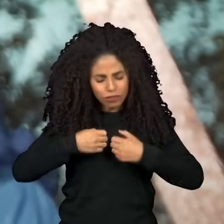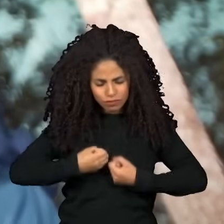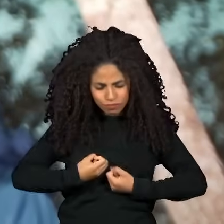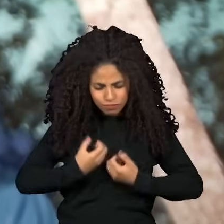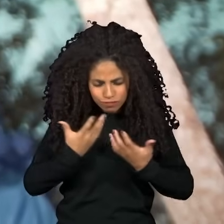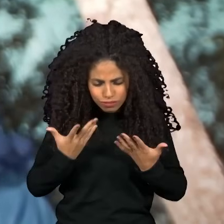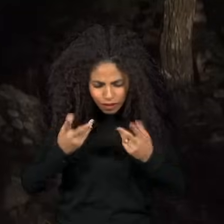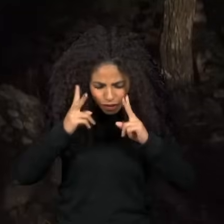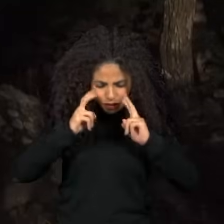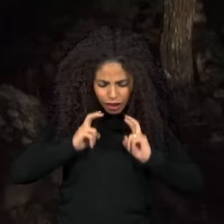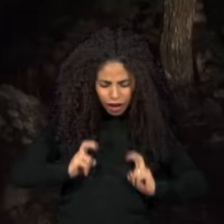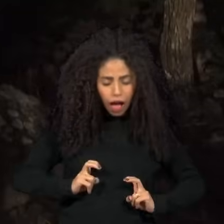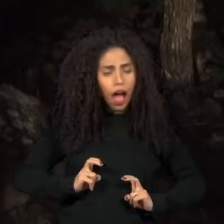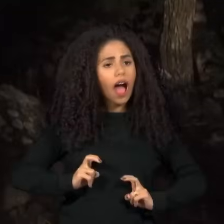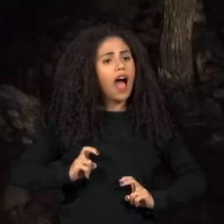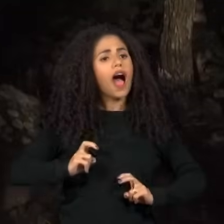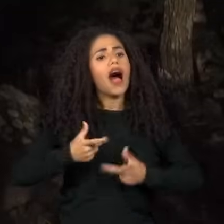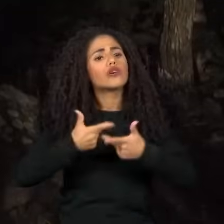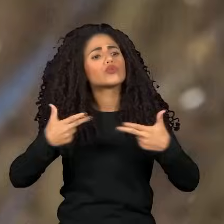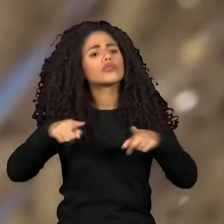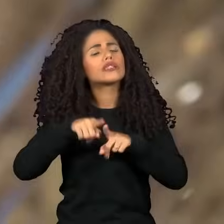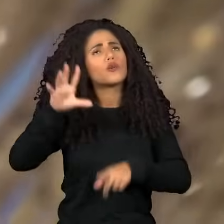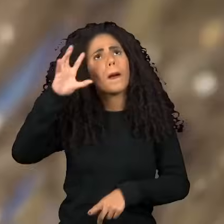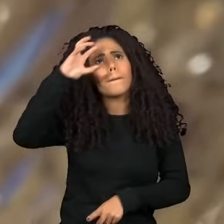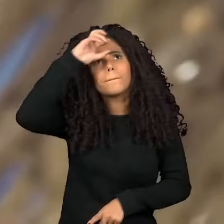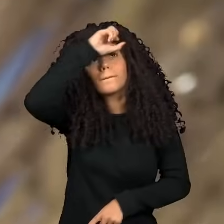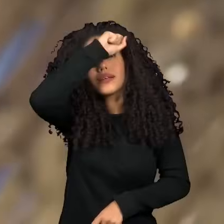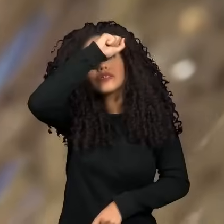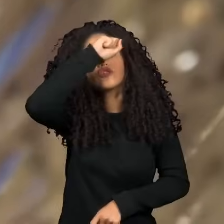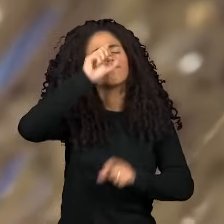coisas que eu tinha aprendido que me limitavam pra conseguir